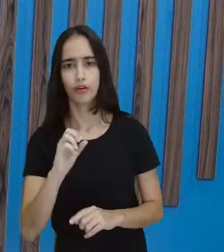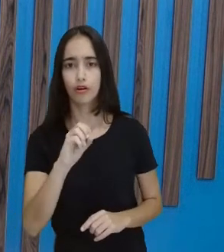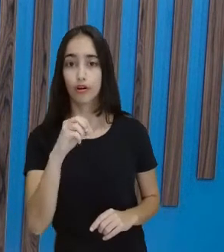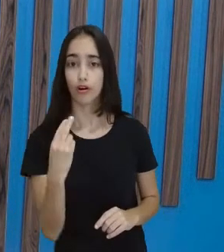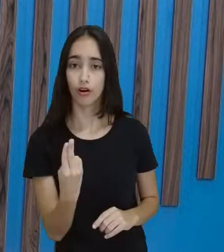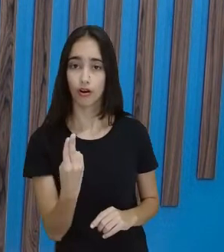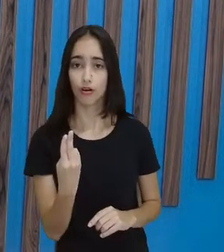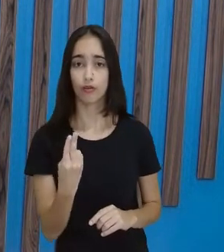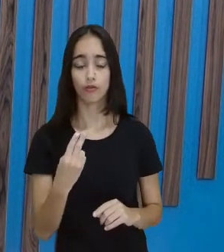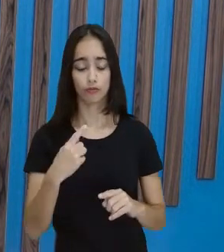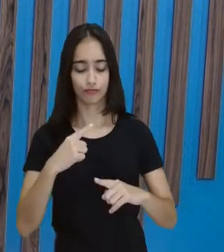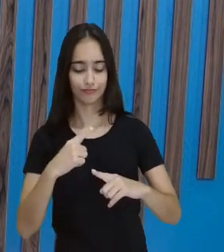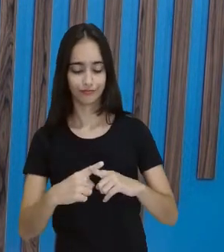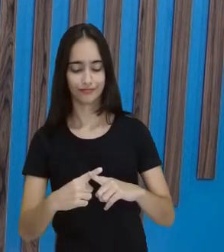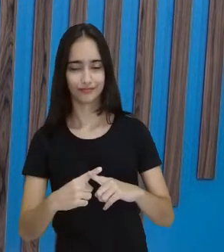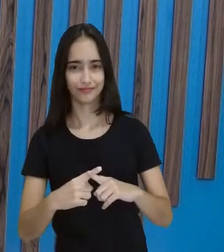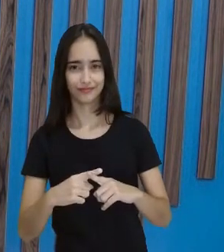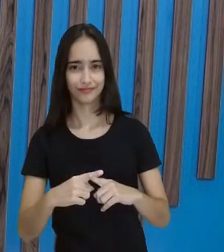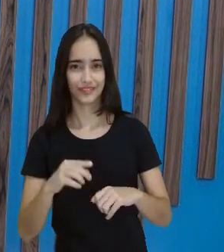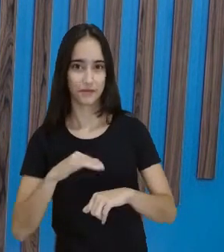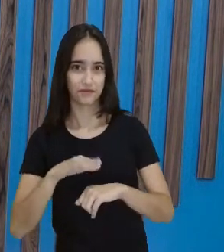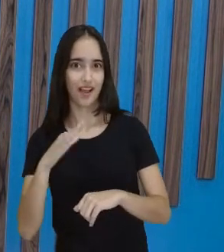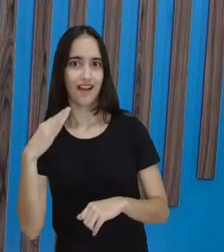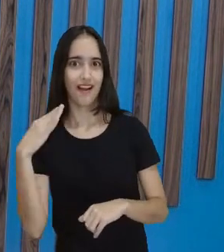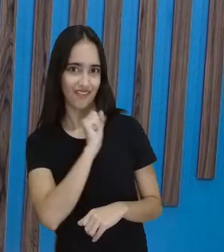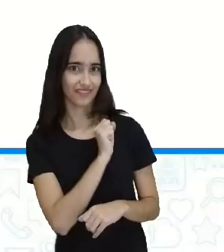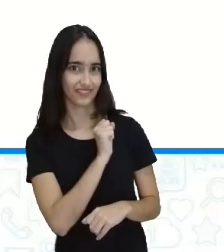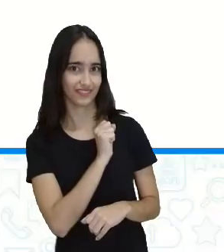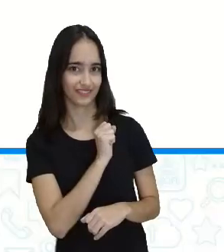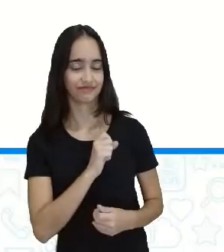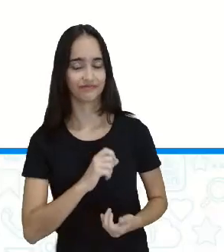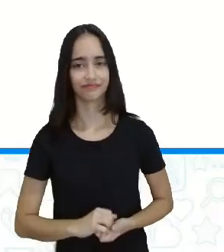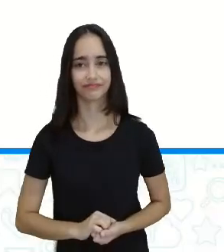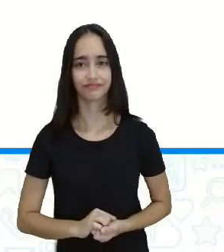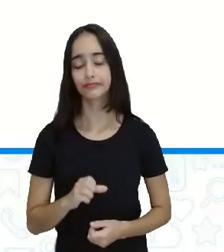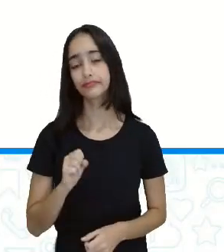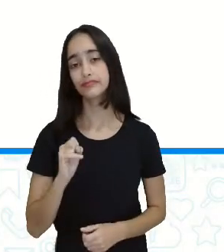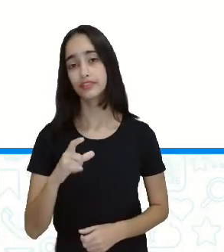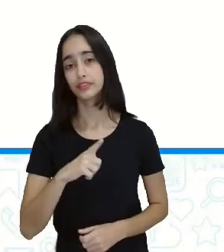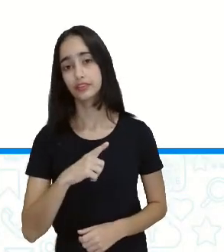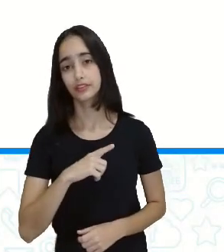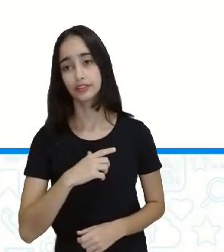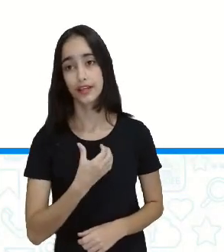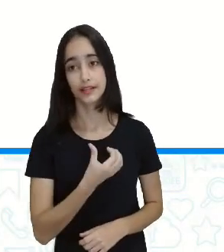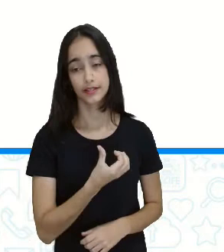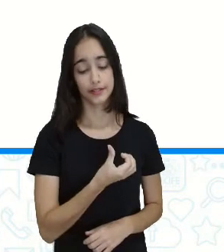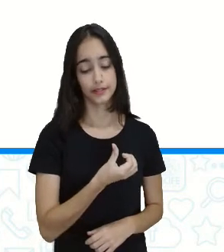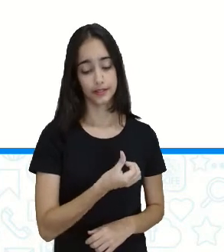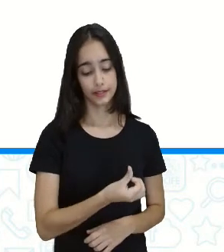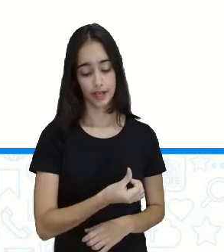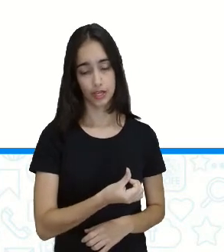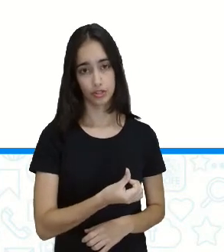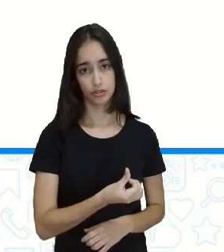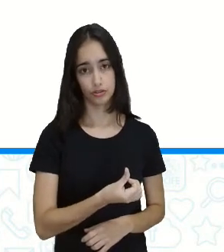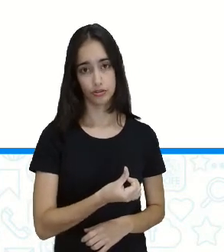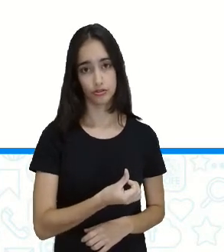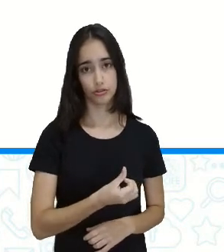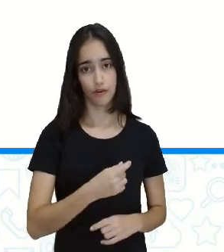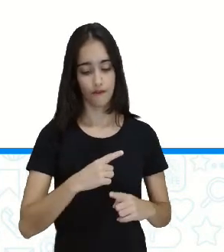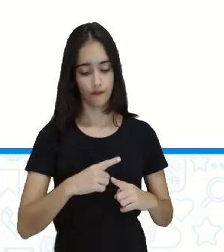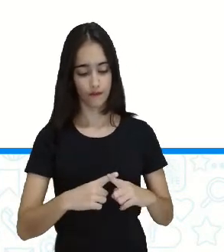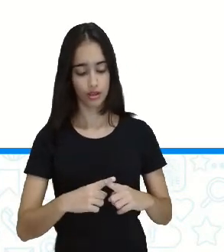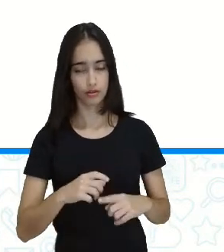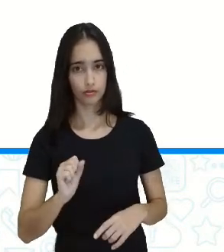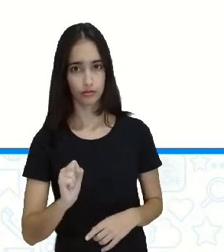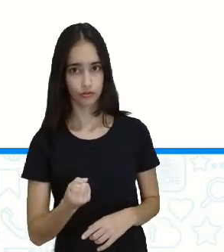mais rápido, né, a continha. Então, se tem 6 figuras em 8 páginas, o total vai ser